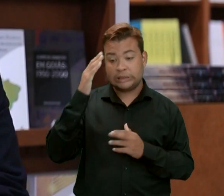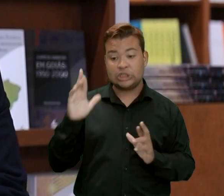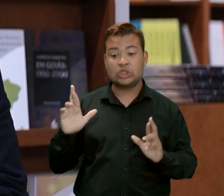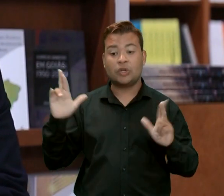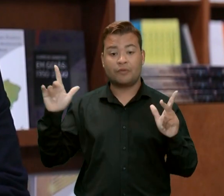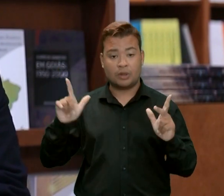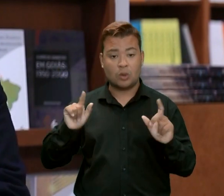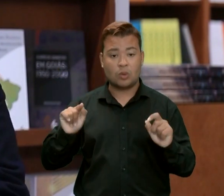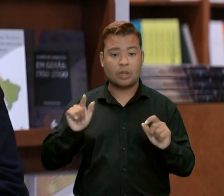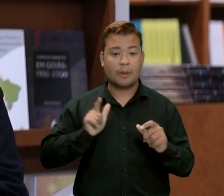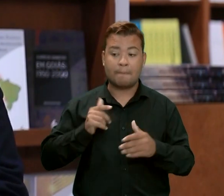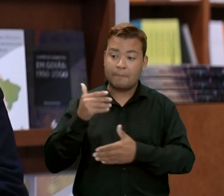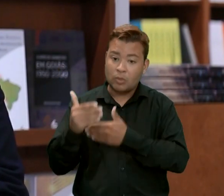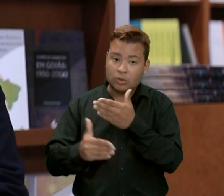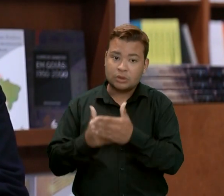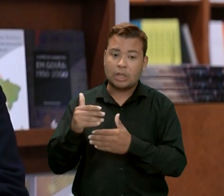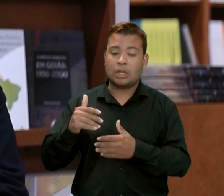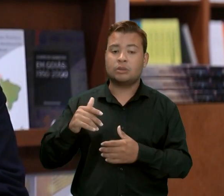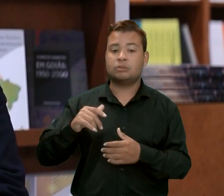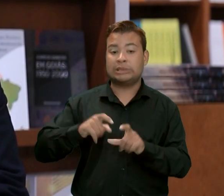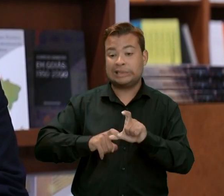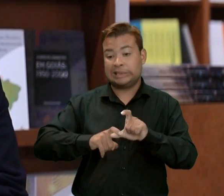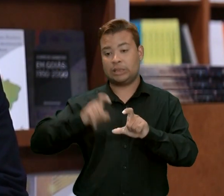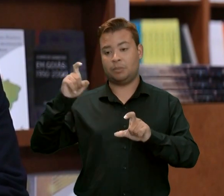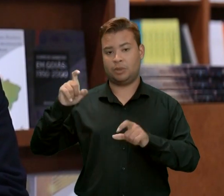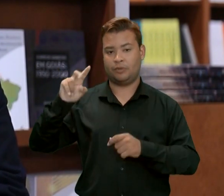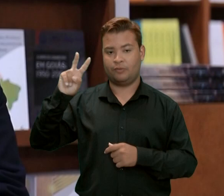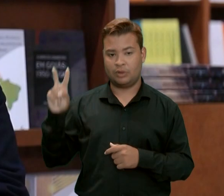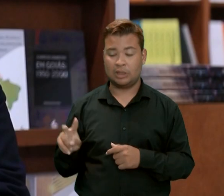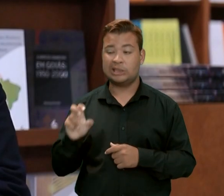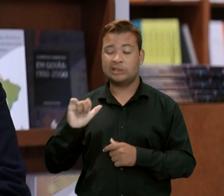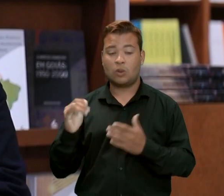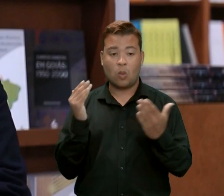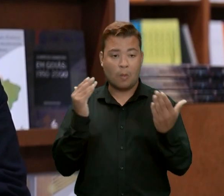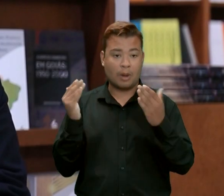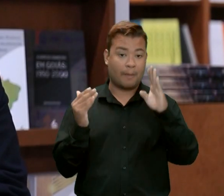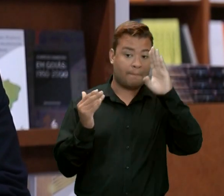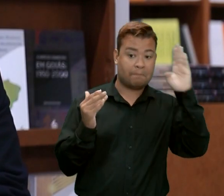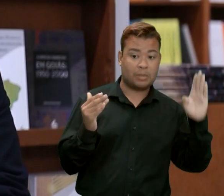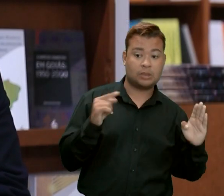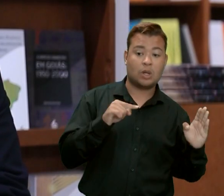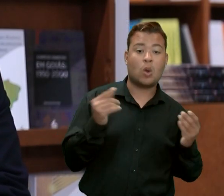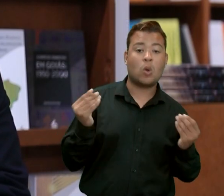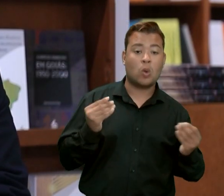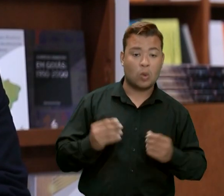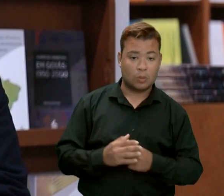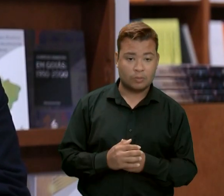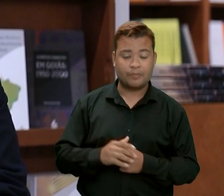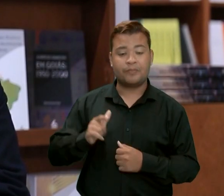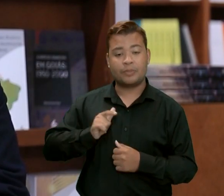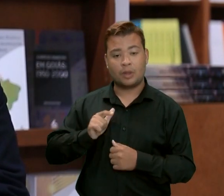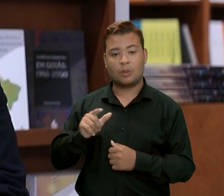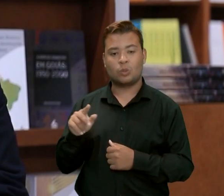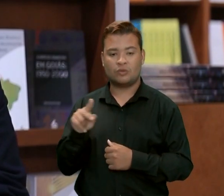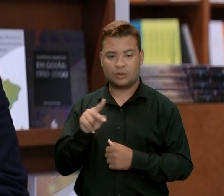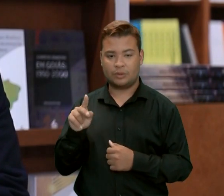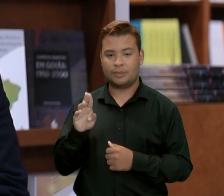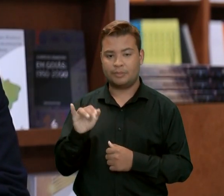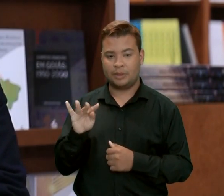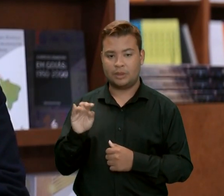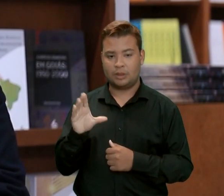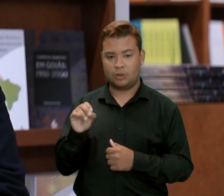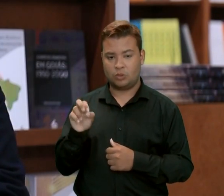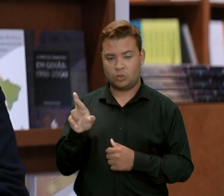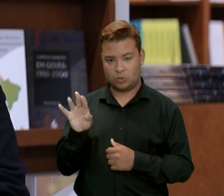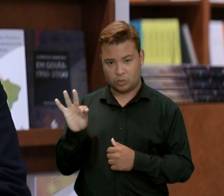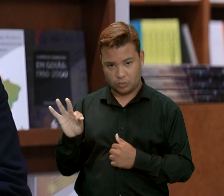processo de independência da Venezuela quando a gente estabelece uma comparação com o Brasil. A professora Libertad Borges Bittencourt, professora aqui da Faculdade de